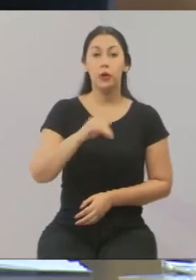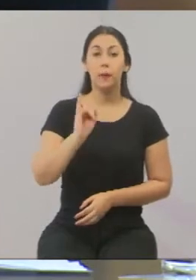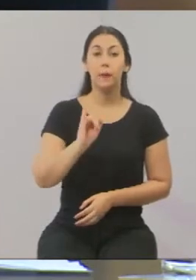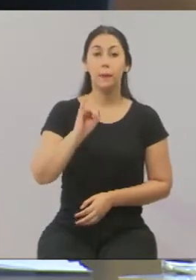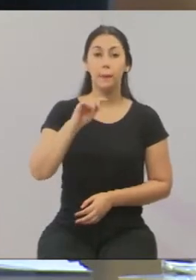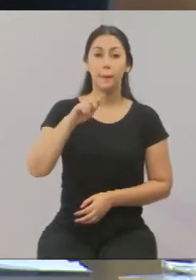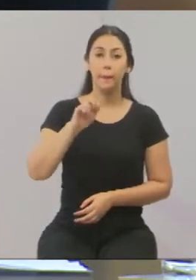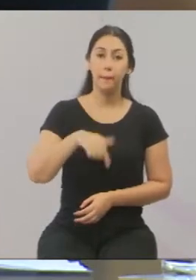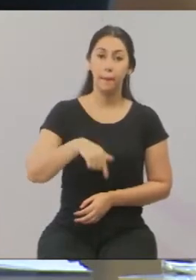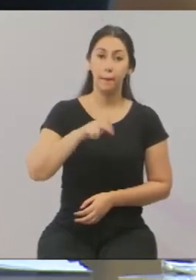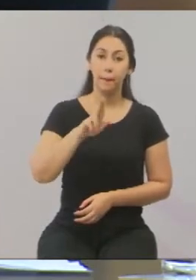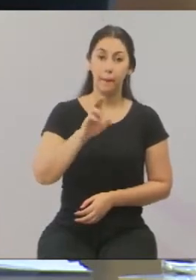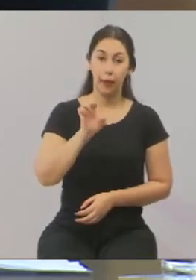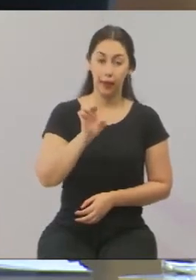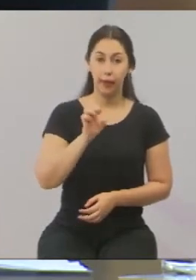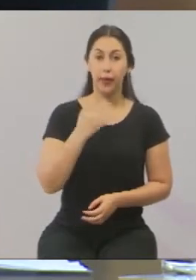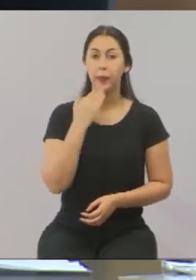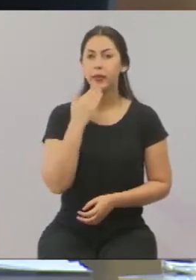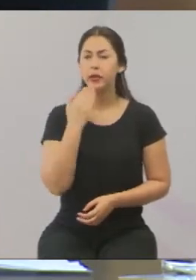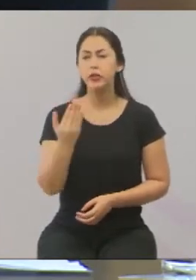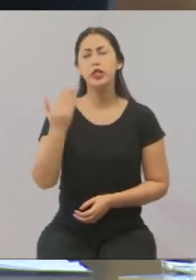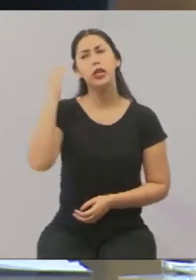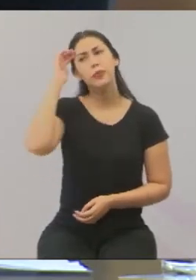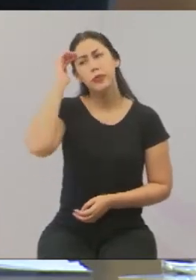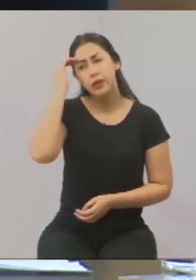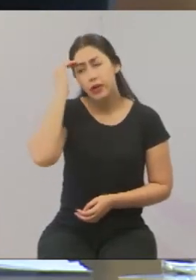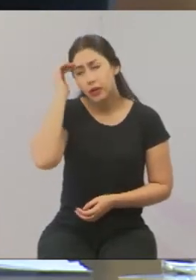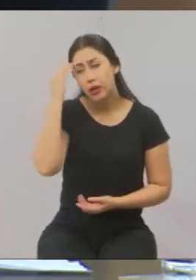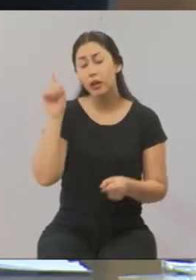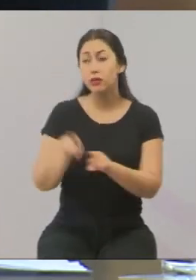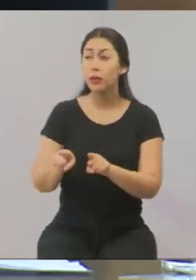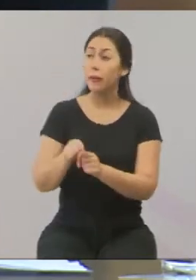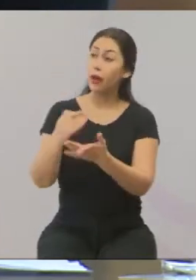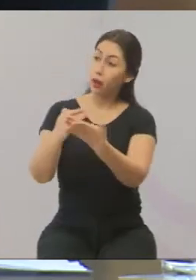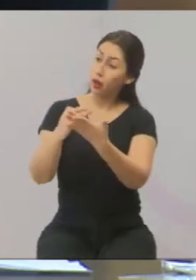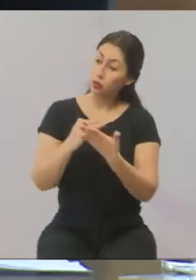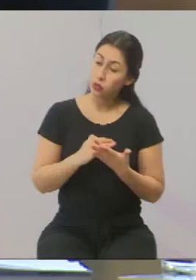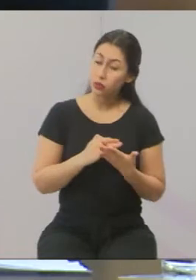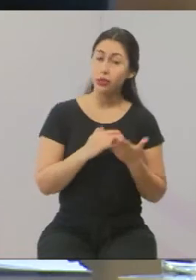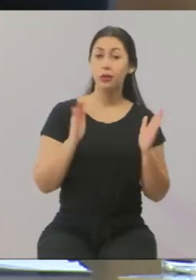muito respeitosamente, recorremos à compreensão e aos prestes da EDP e